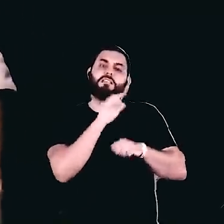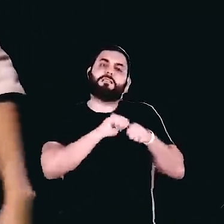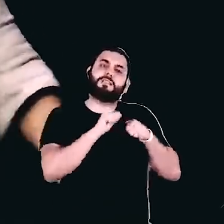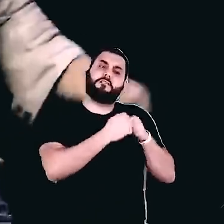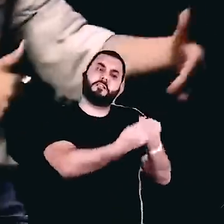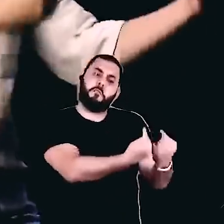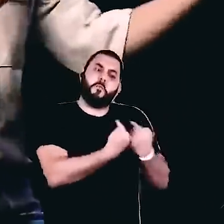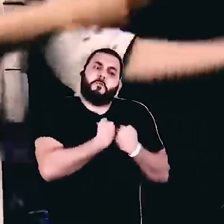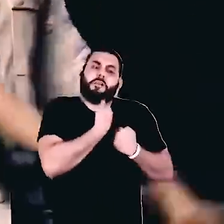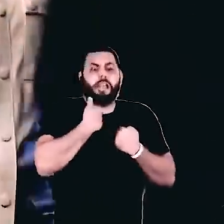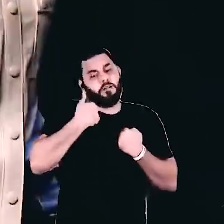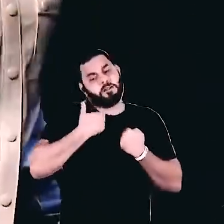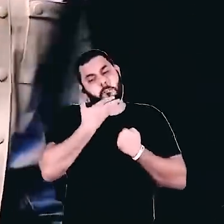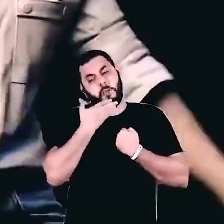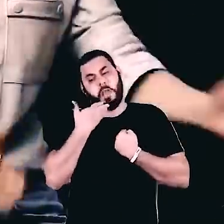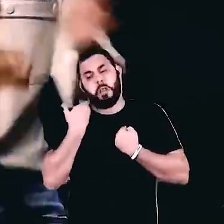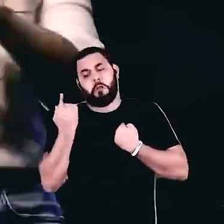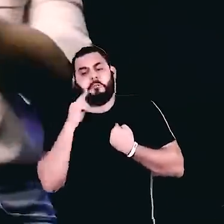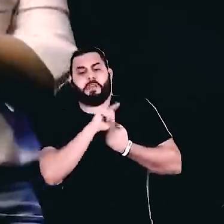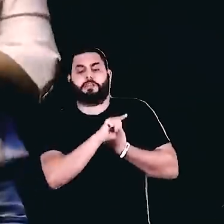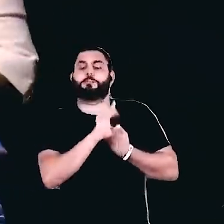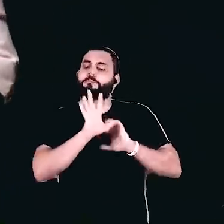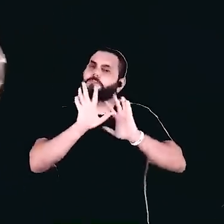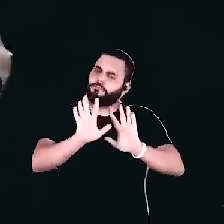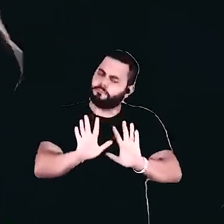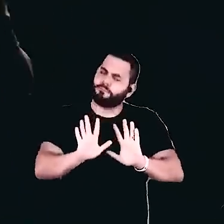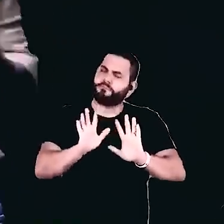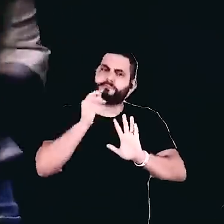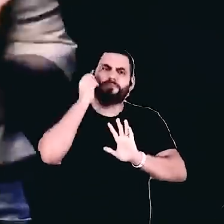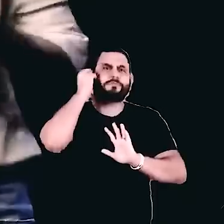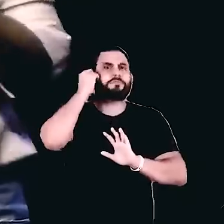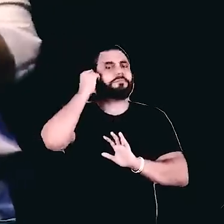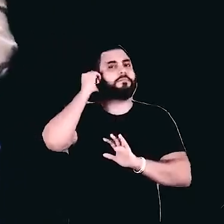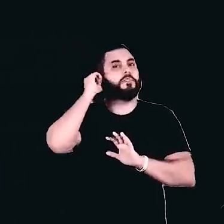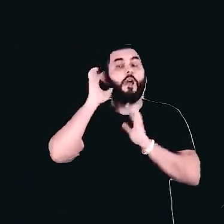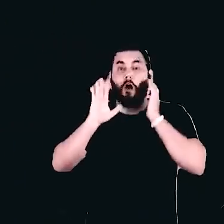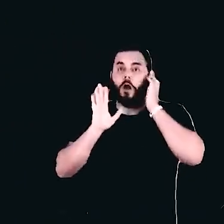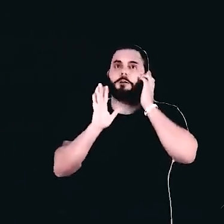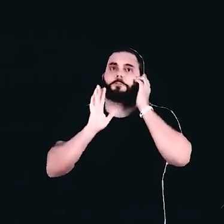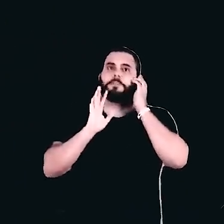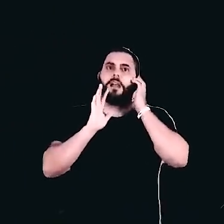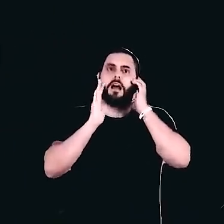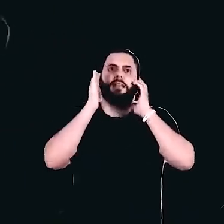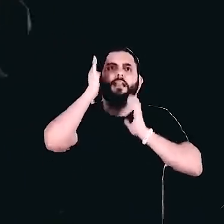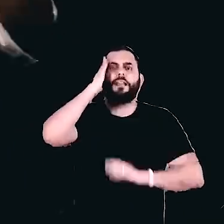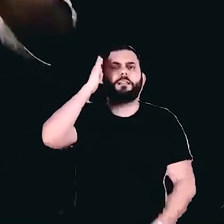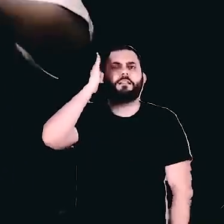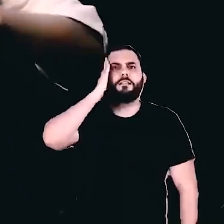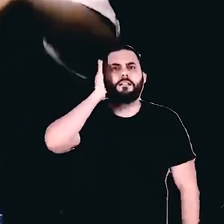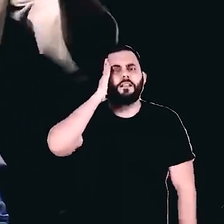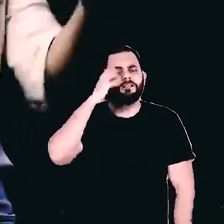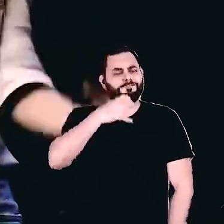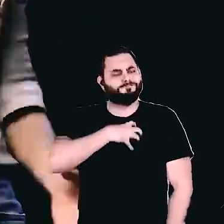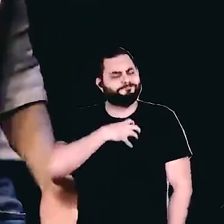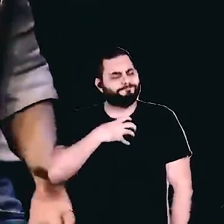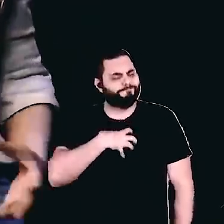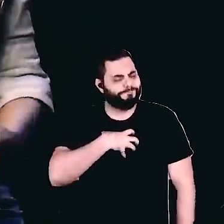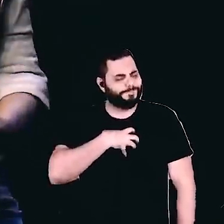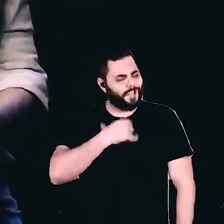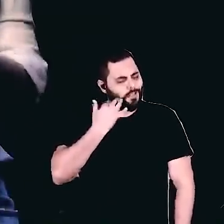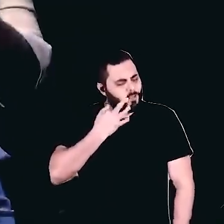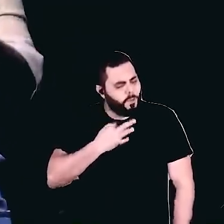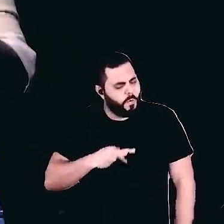feito isso comigo, eu até seria aquilo, deixa eu te dizer. Eu posso até compreender a dor dessa mulher ou dessa